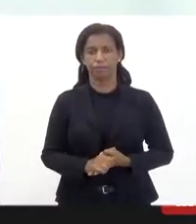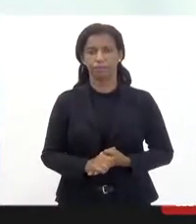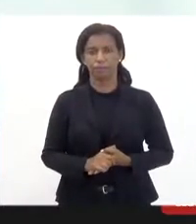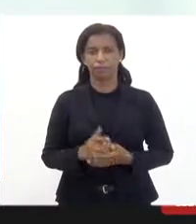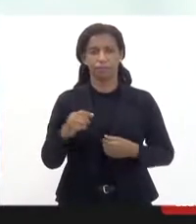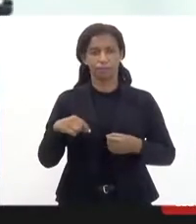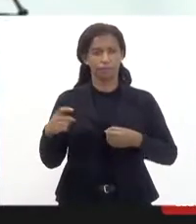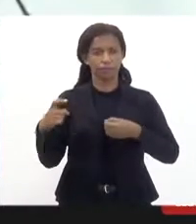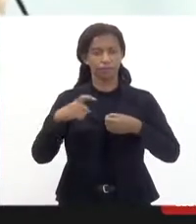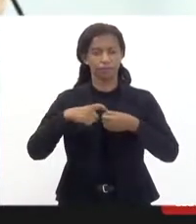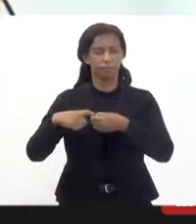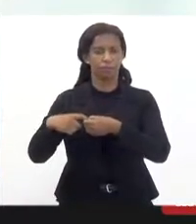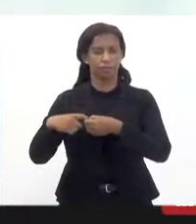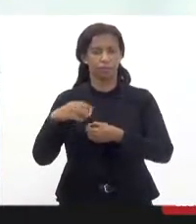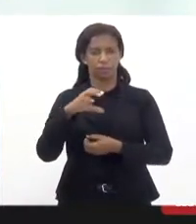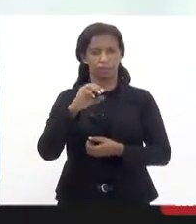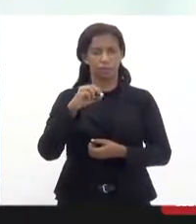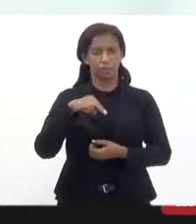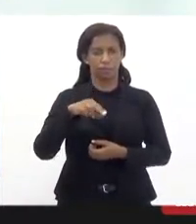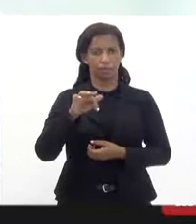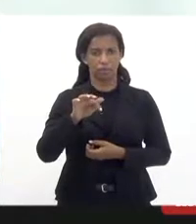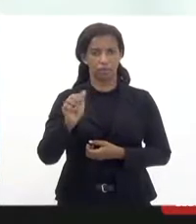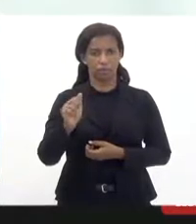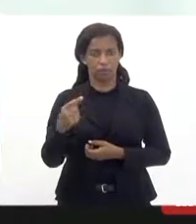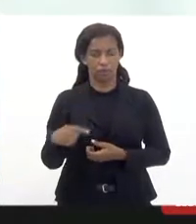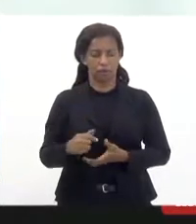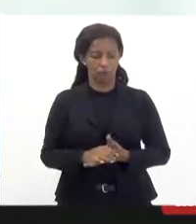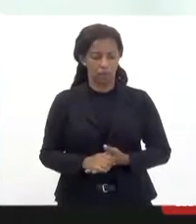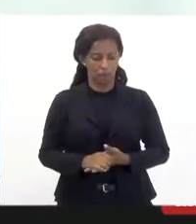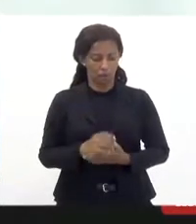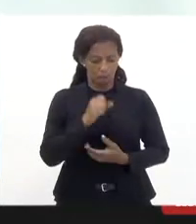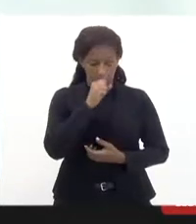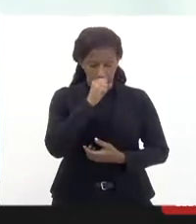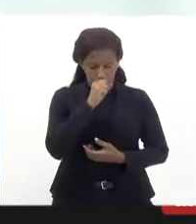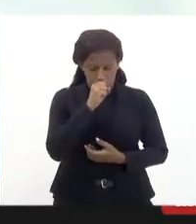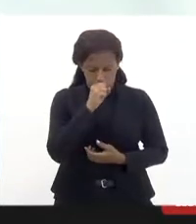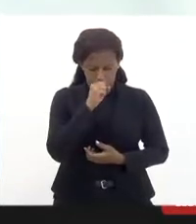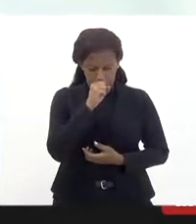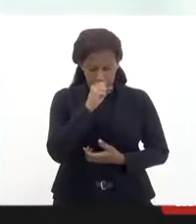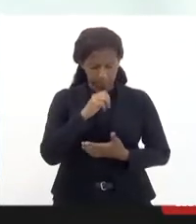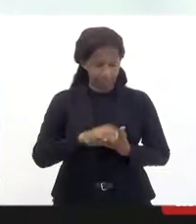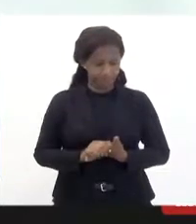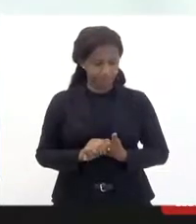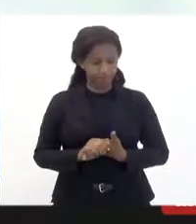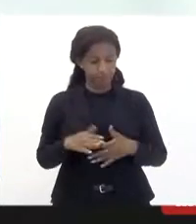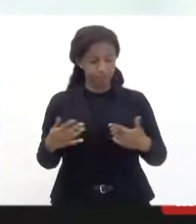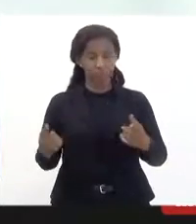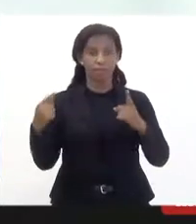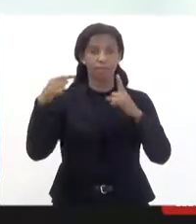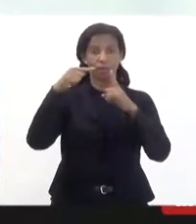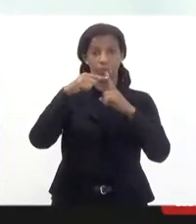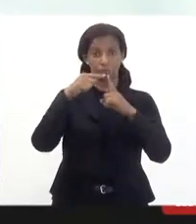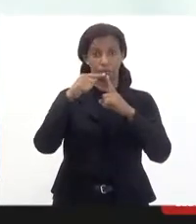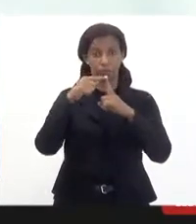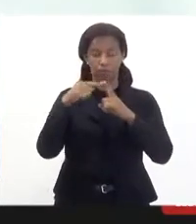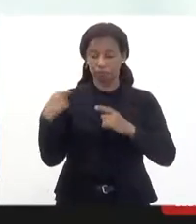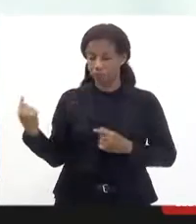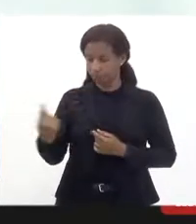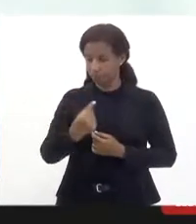esse convênio Confas. Assim posto, o objetivo, como li, da